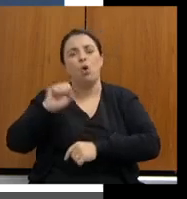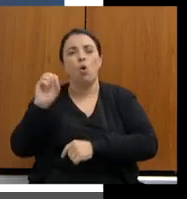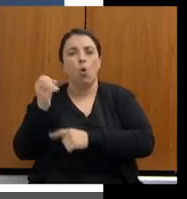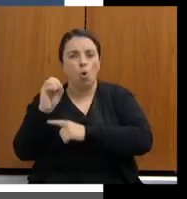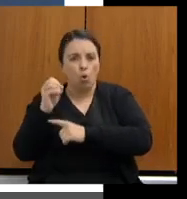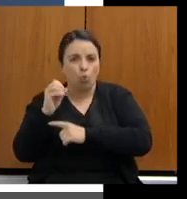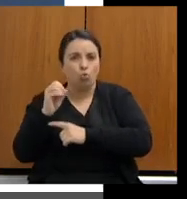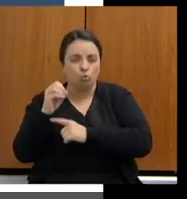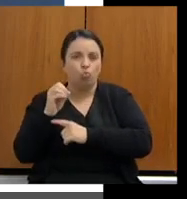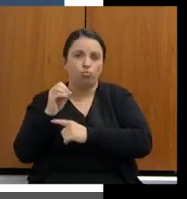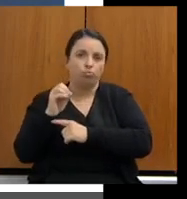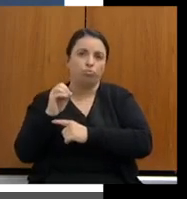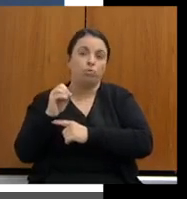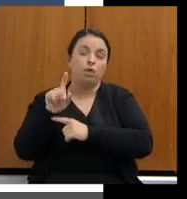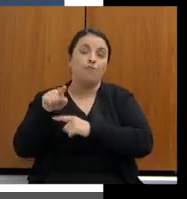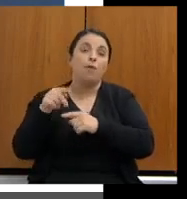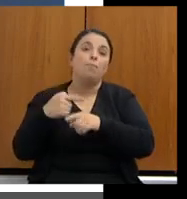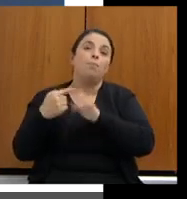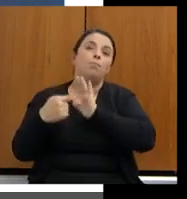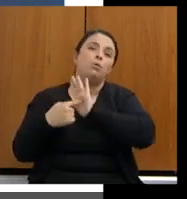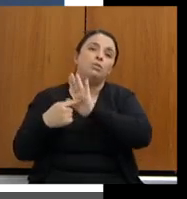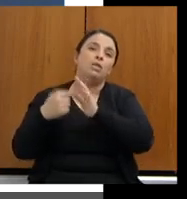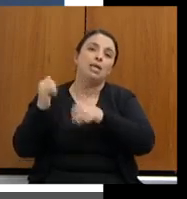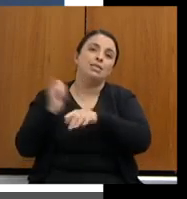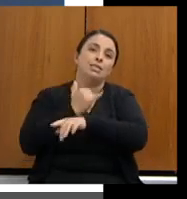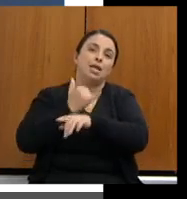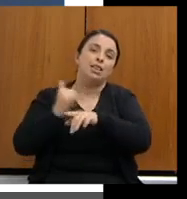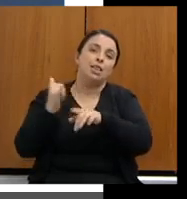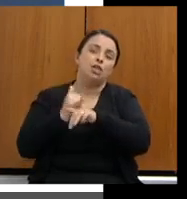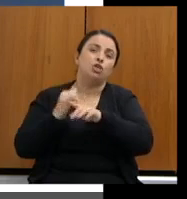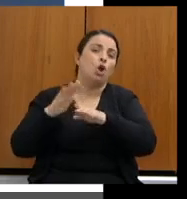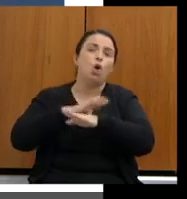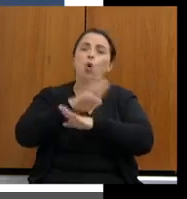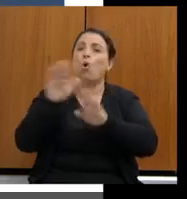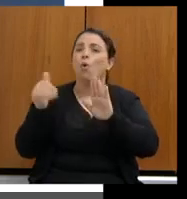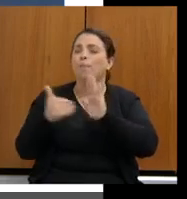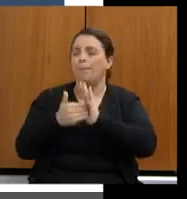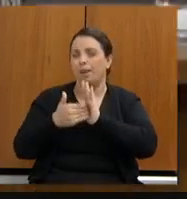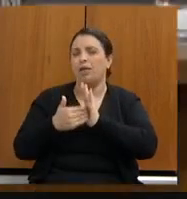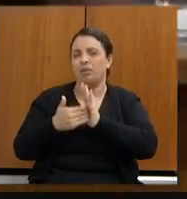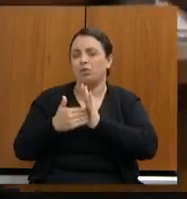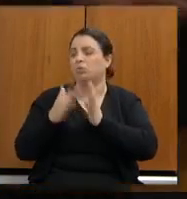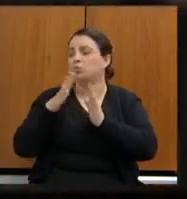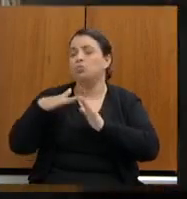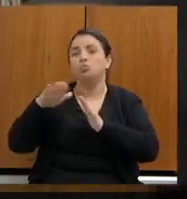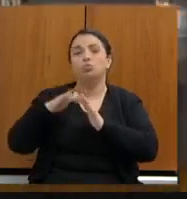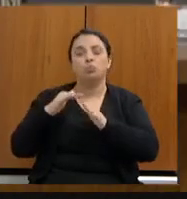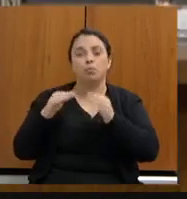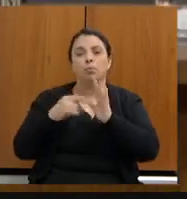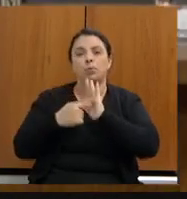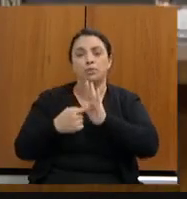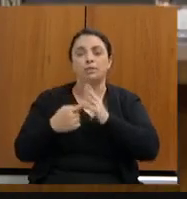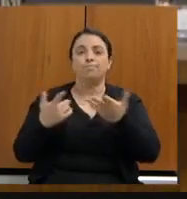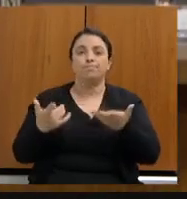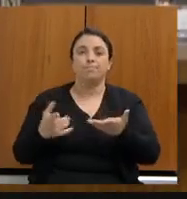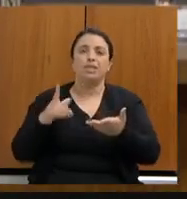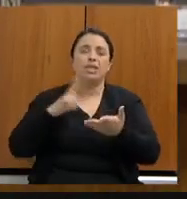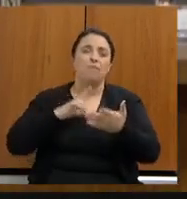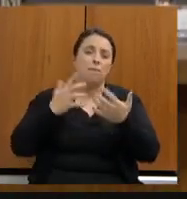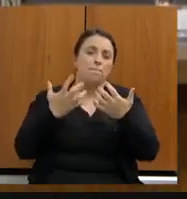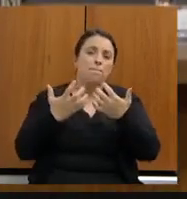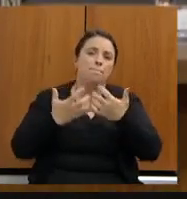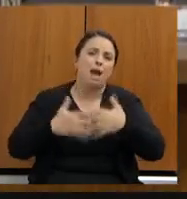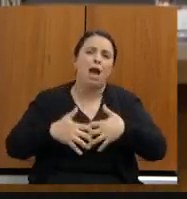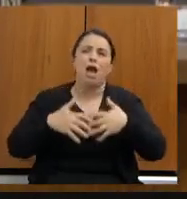fase essa que vai mostrar a estratégia completa nós estaremos empregando grandes maquinários